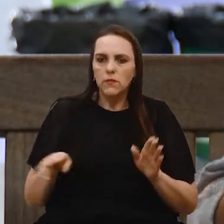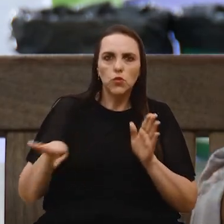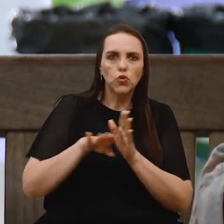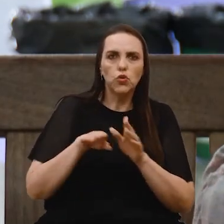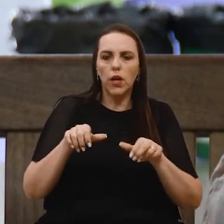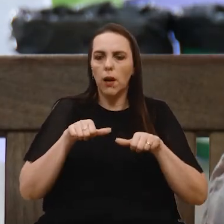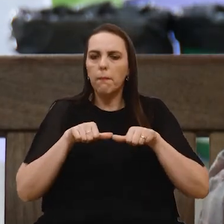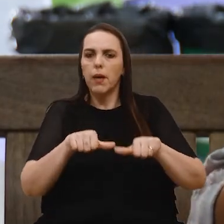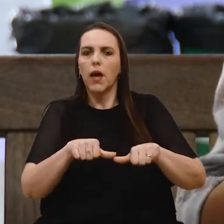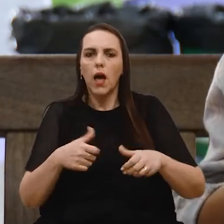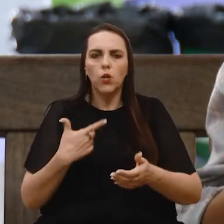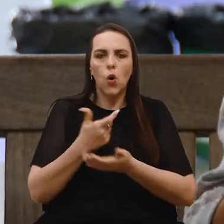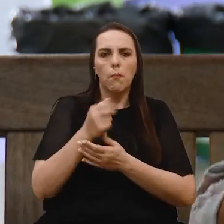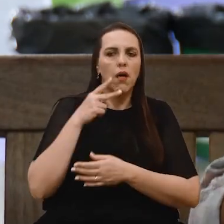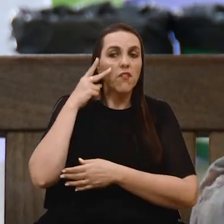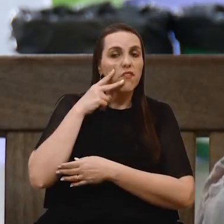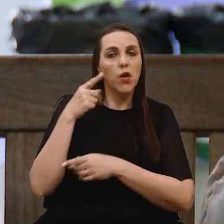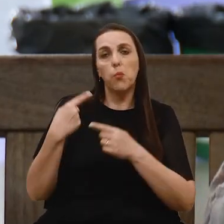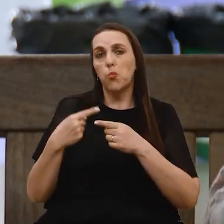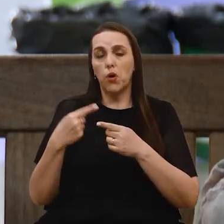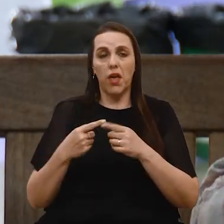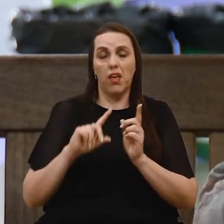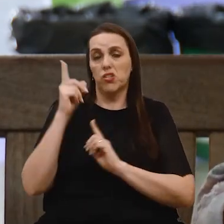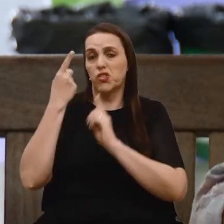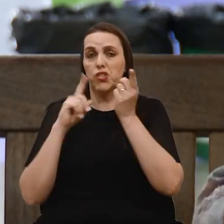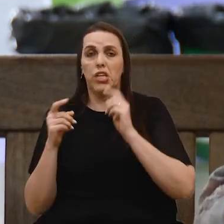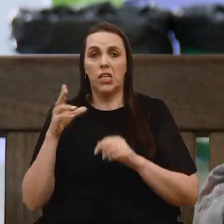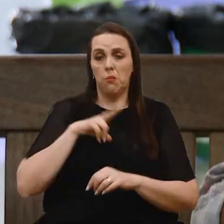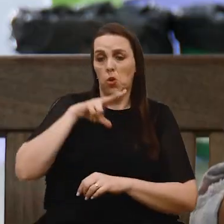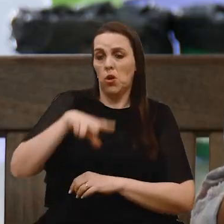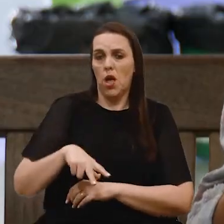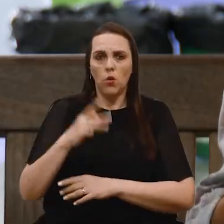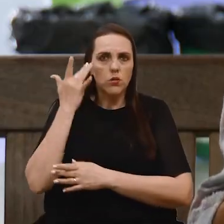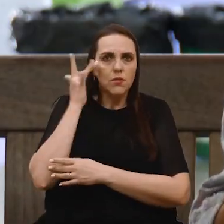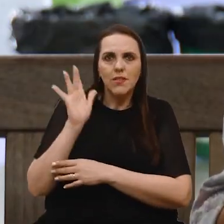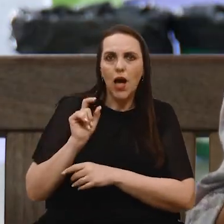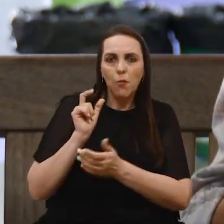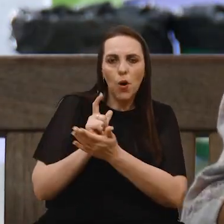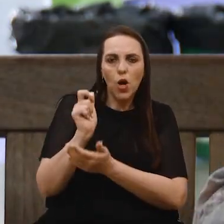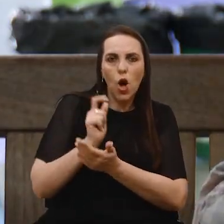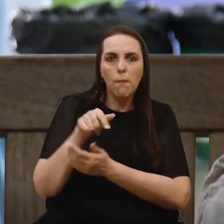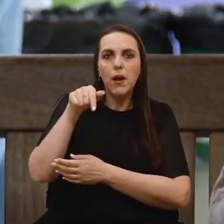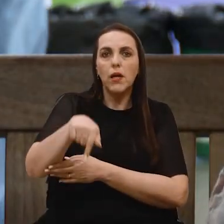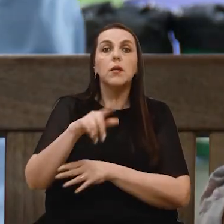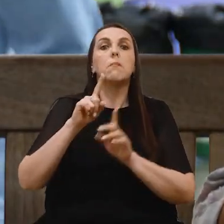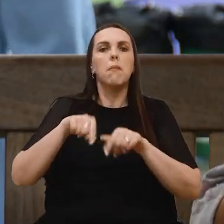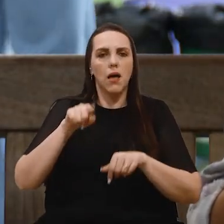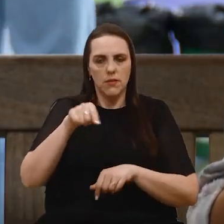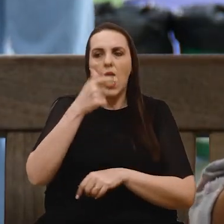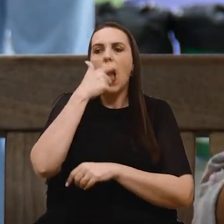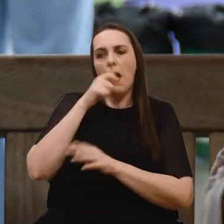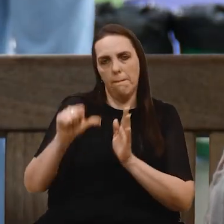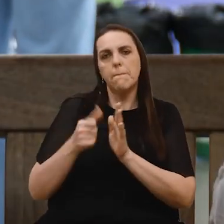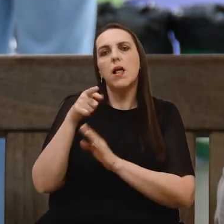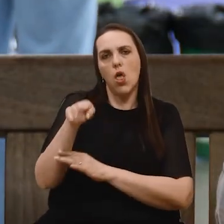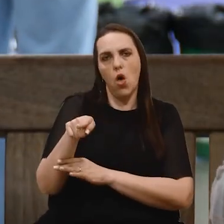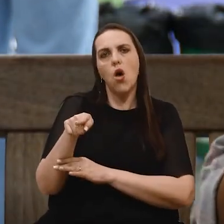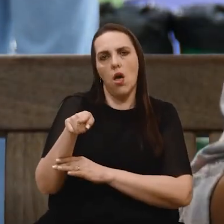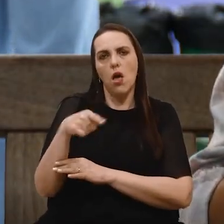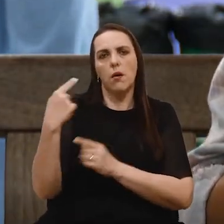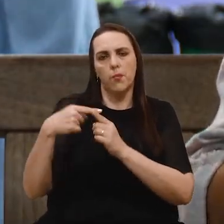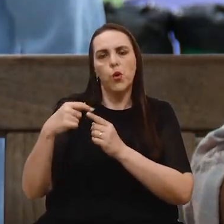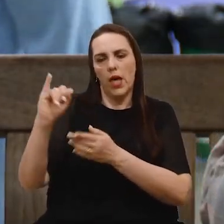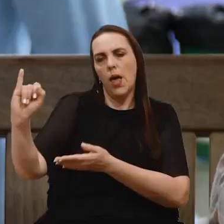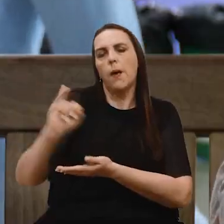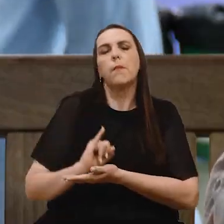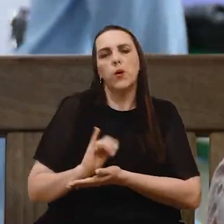no supermercado, claro, ele compra um vinho porque é chileno, que é português, ele nem sabe exatamente o que ele está comprando, mas ele acha que aquele vinho é melhor